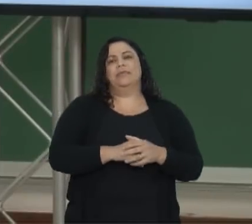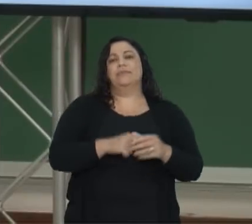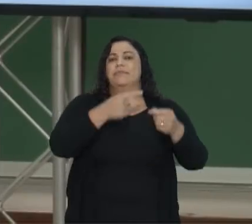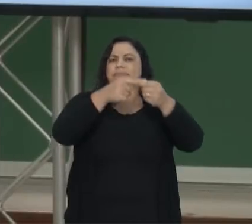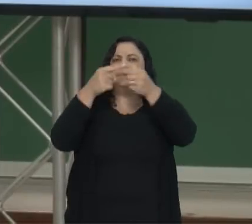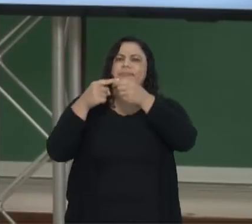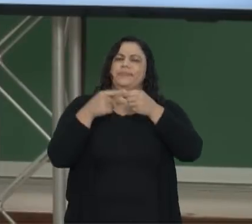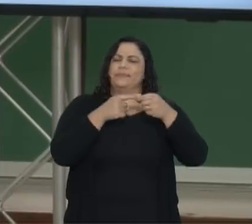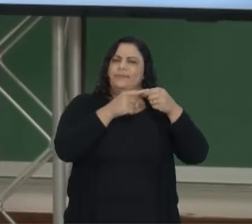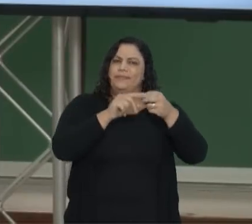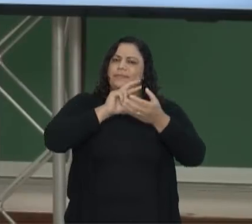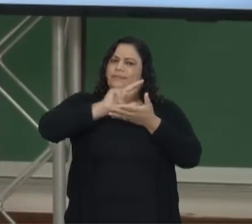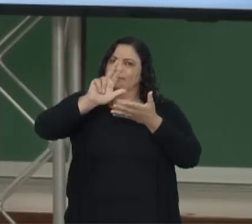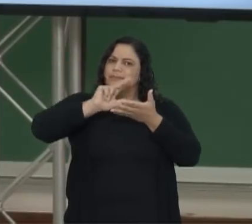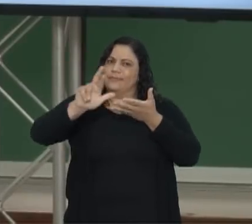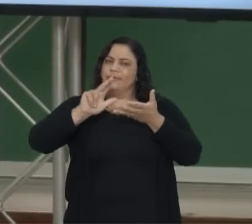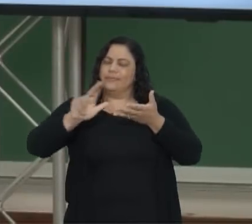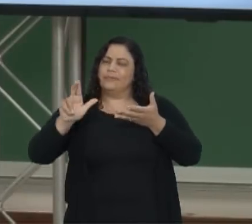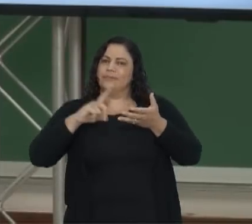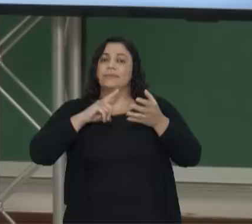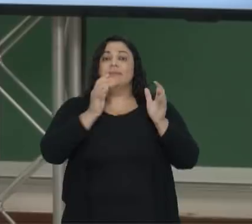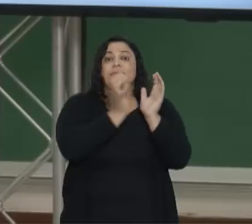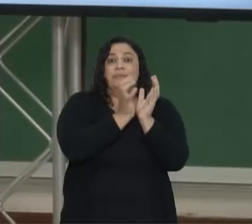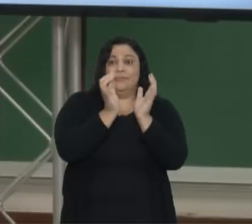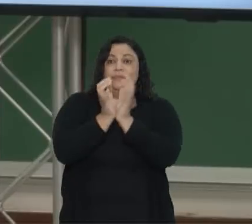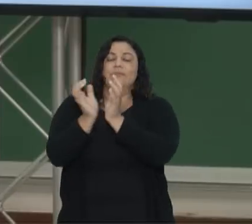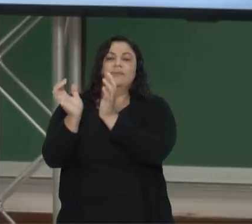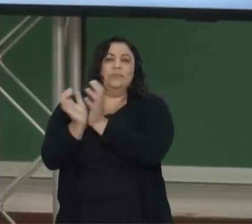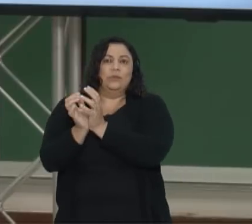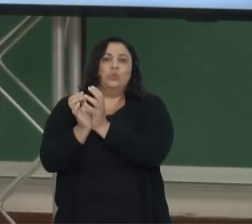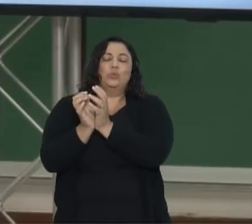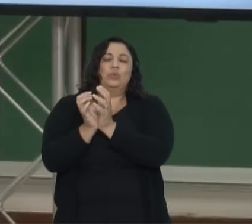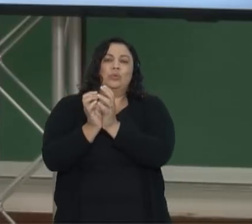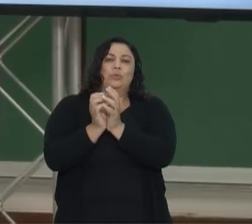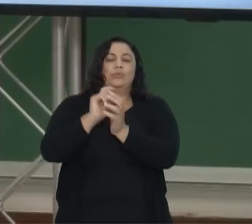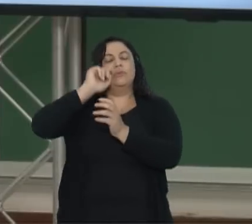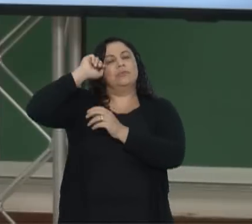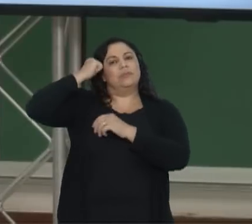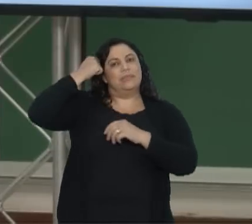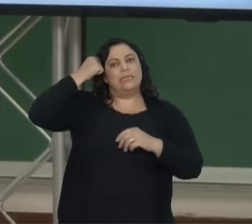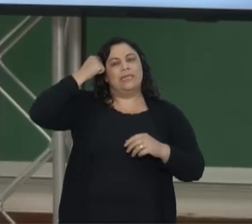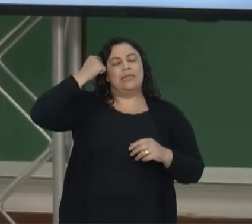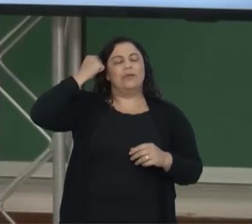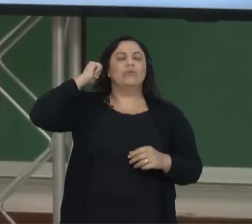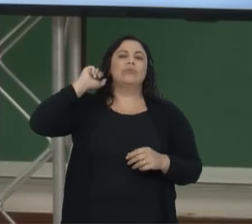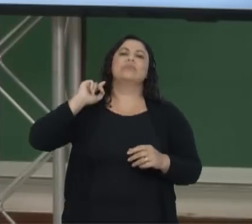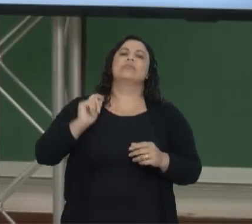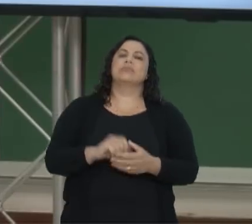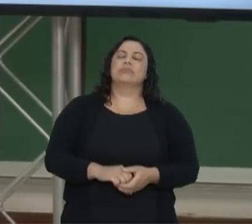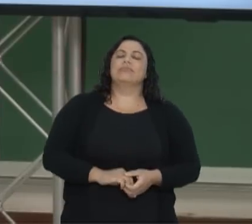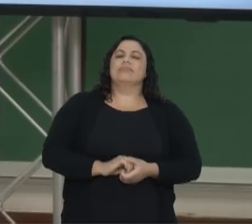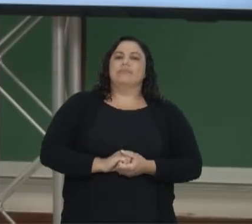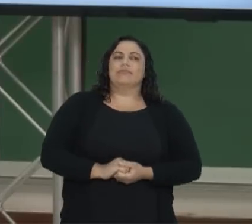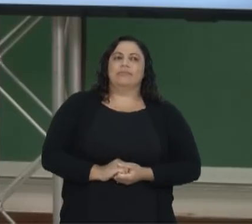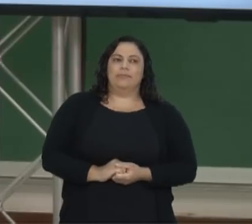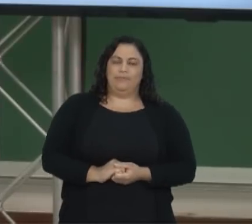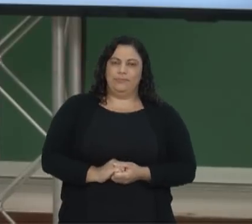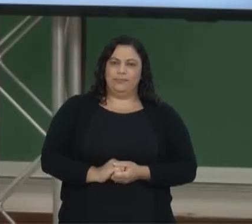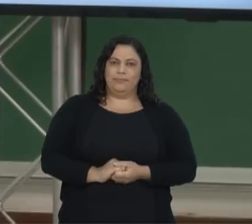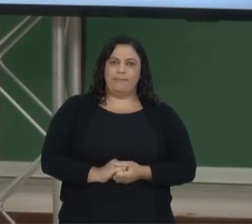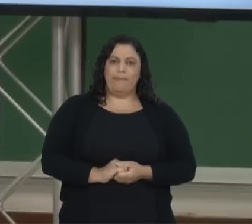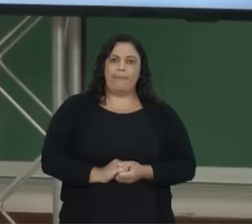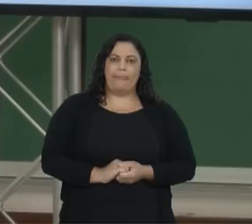Campo Largo, Guaraqueçaba, Lapa, são áreas onde nós temos aqui a presença das comunidades quilombolas no